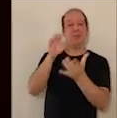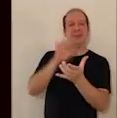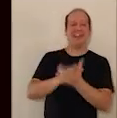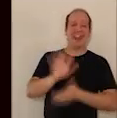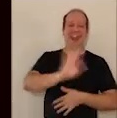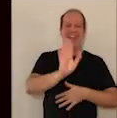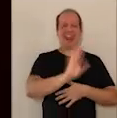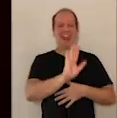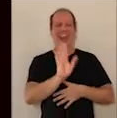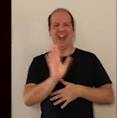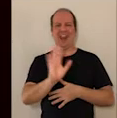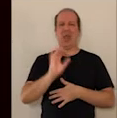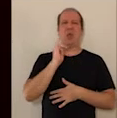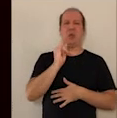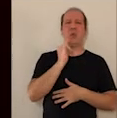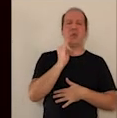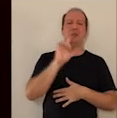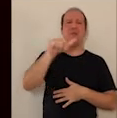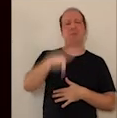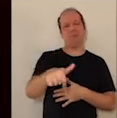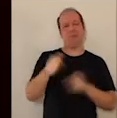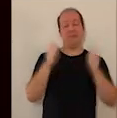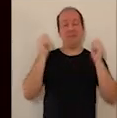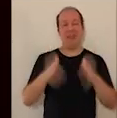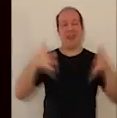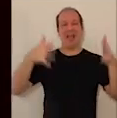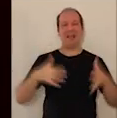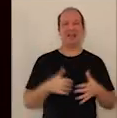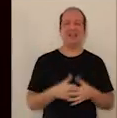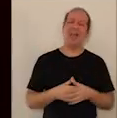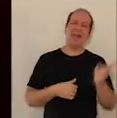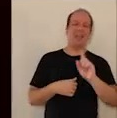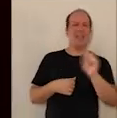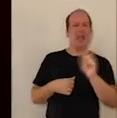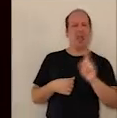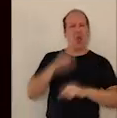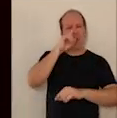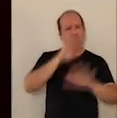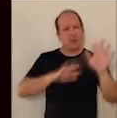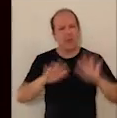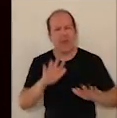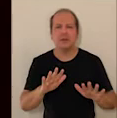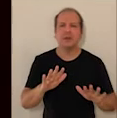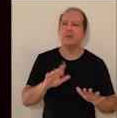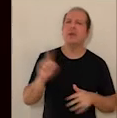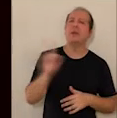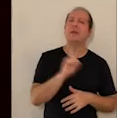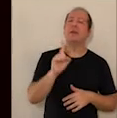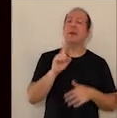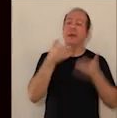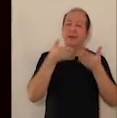Não. Depois você conta pra ele o teu maravilhoso milagre. Não. Cuidado, meu senhor, pra não adoecer de